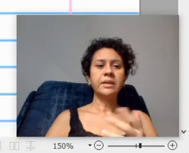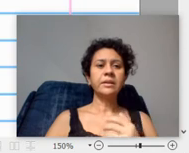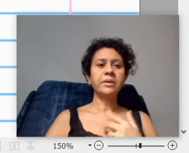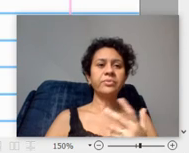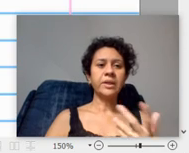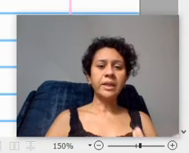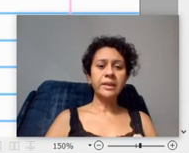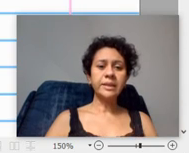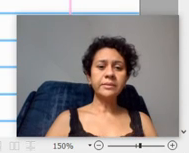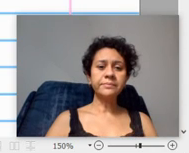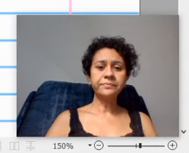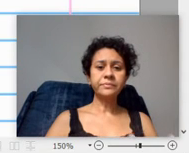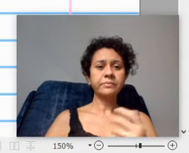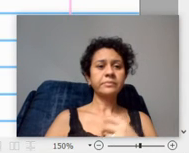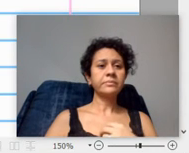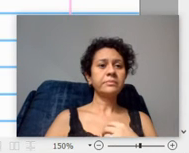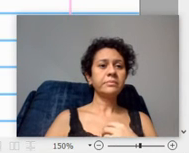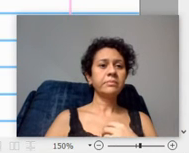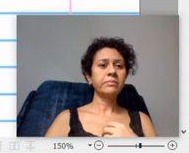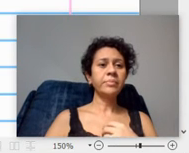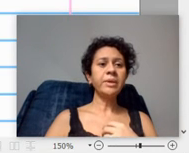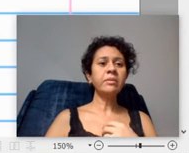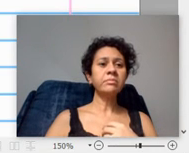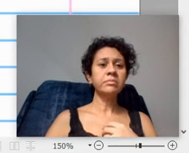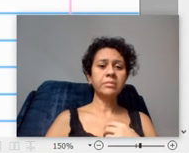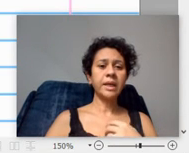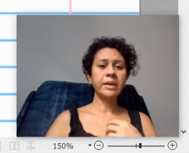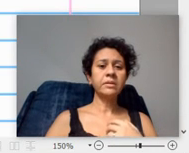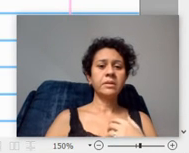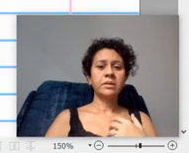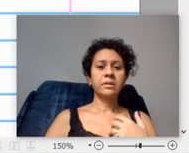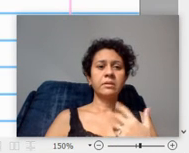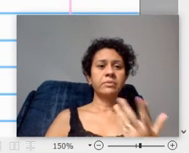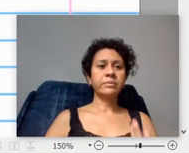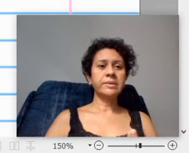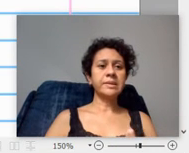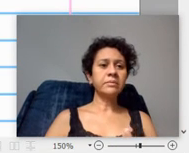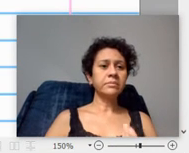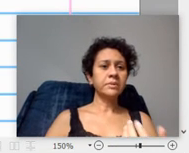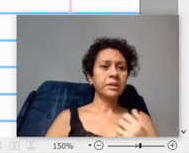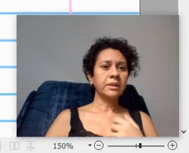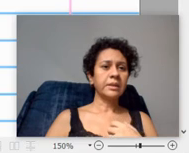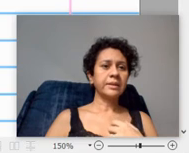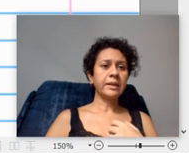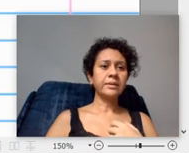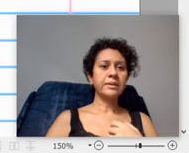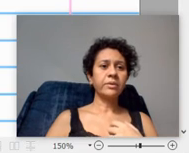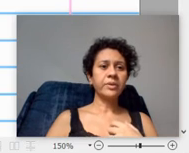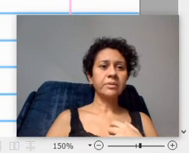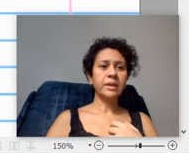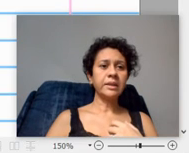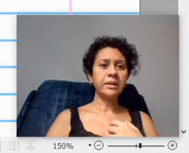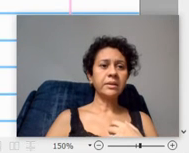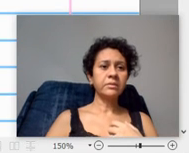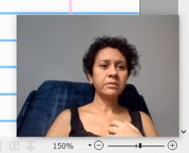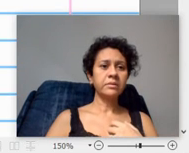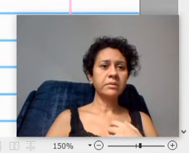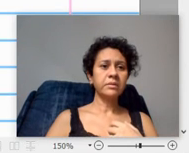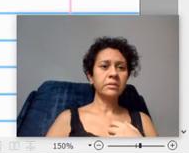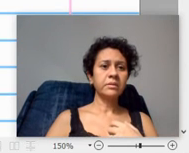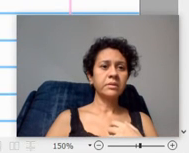A até o final da linha. Primeiro, né? Então vamos lá, letra A até o final da